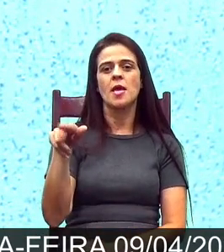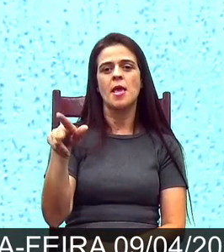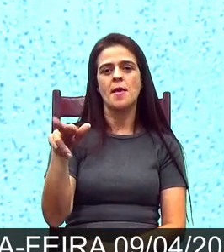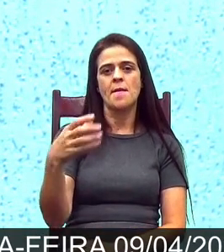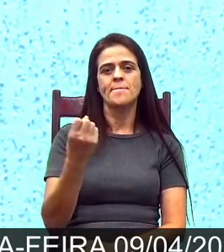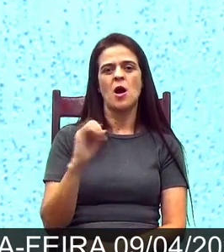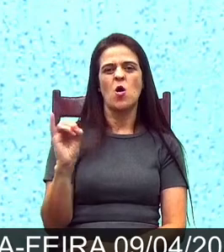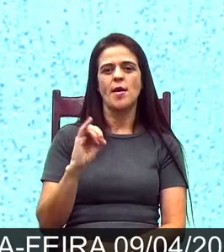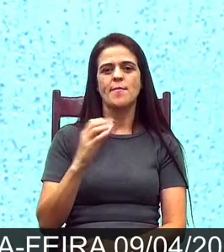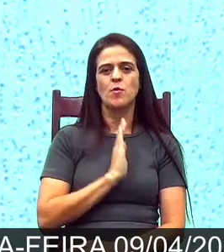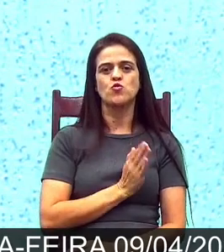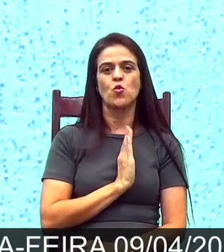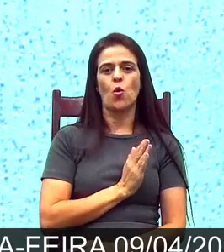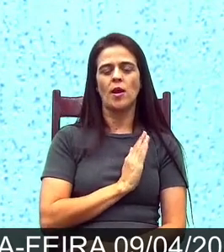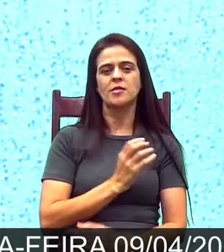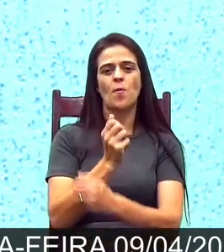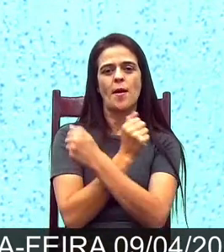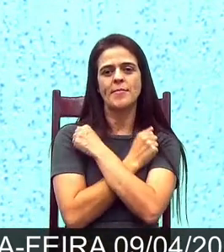para você.